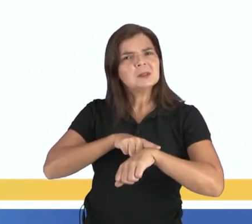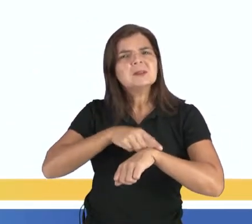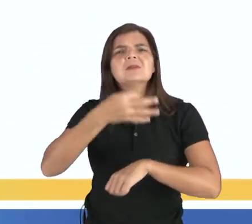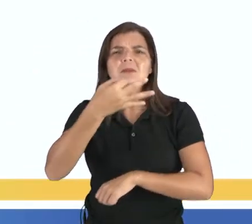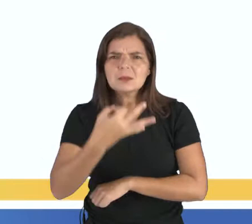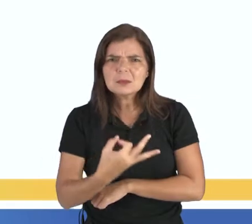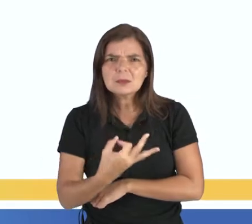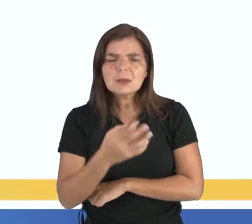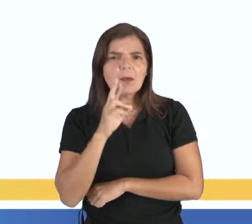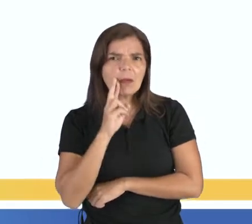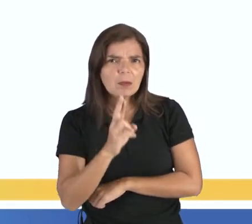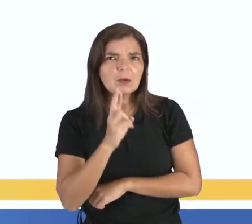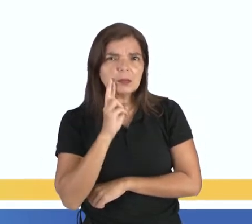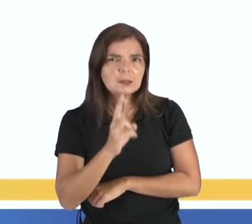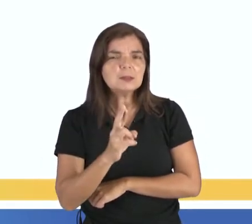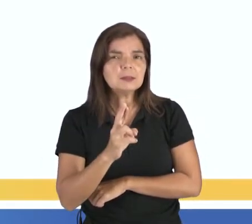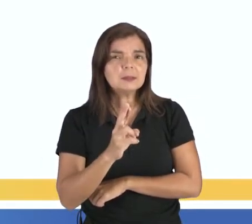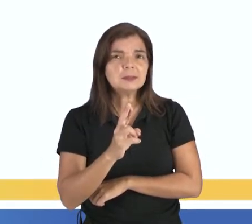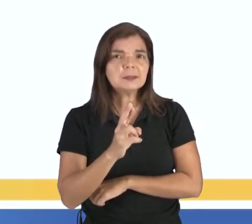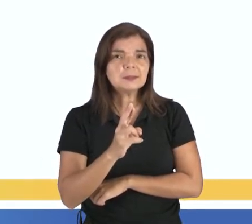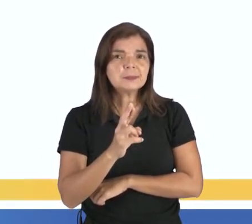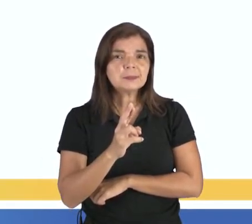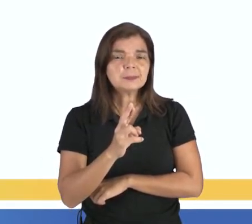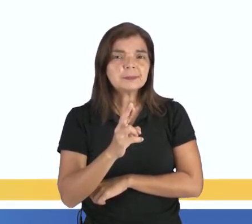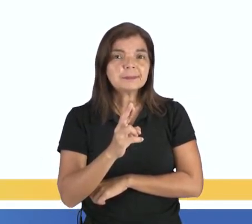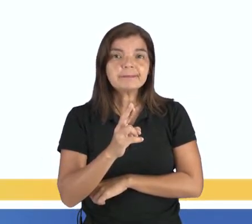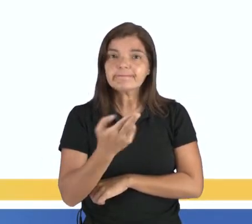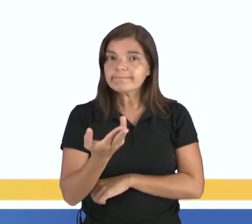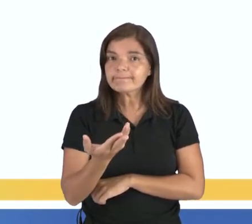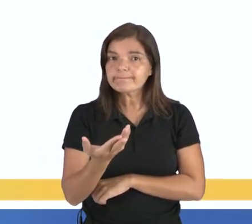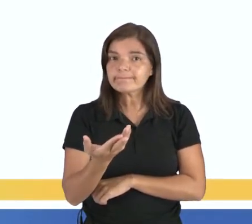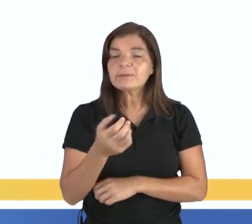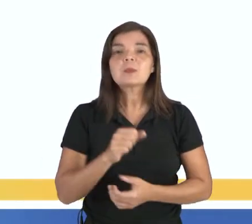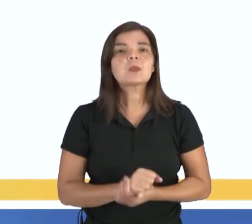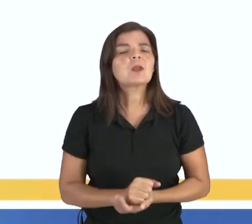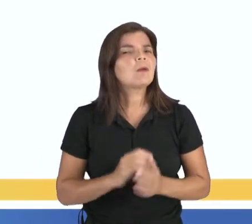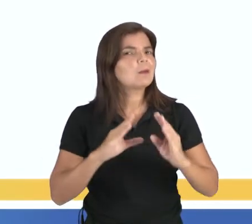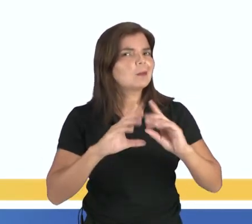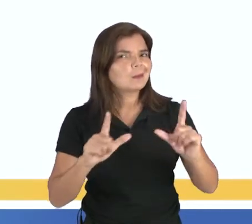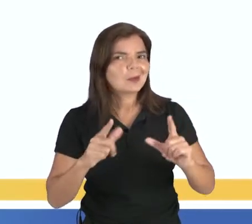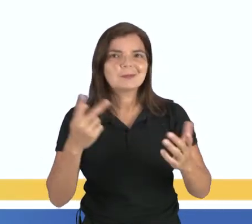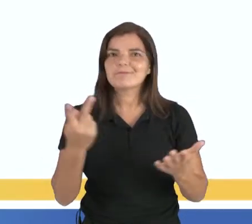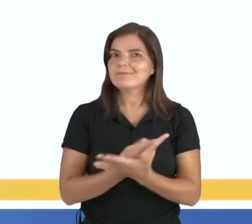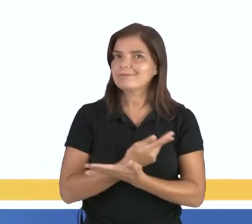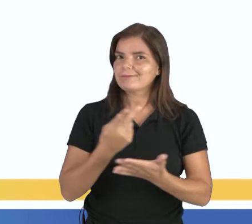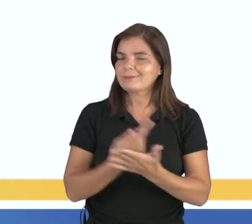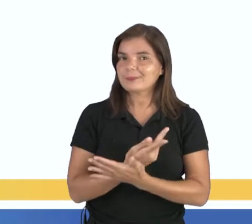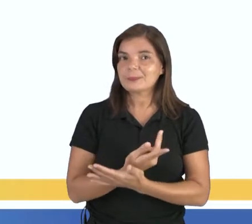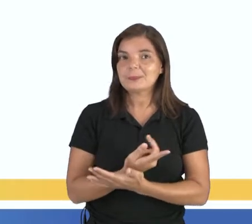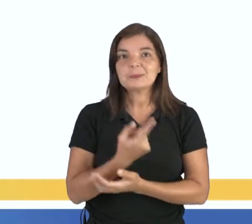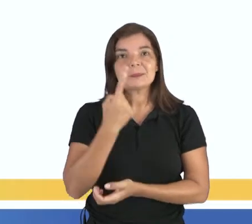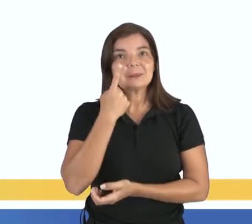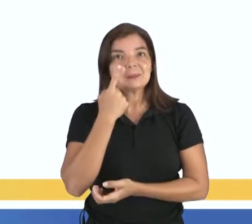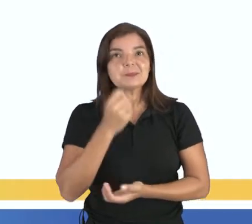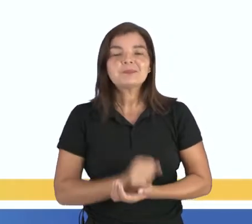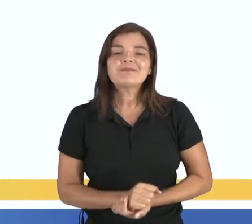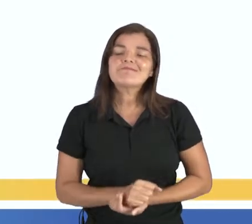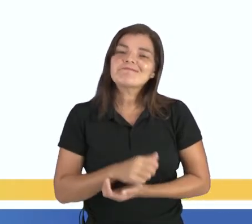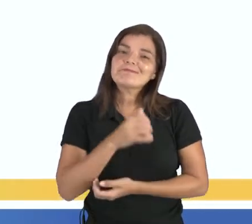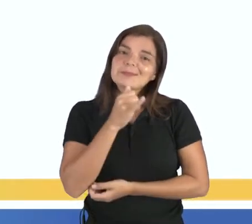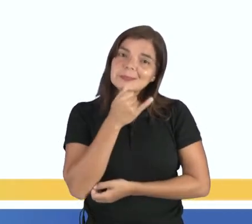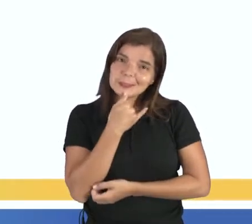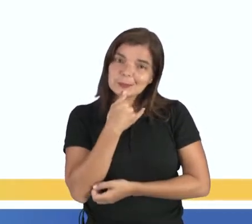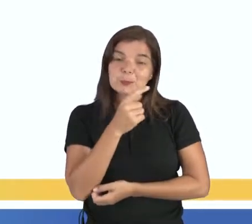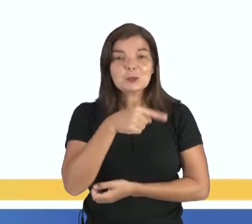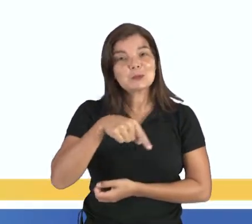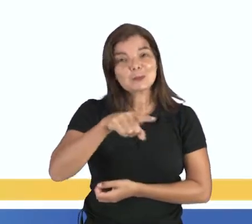correto? Correta essa expressão, essa resposta? Claro que não. Olha o que ele teve como resposta. Que pena,